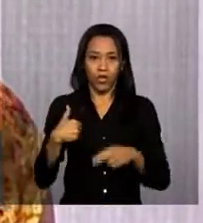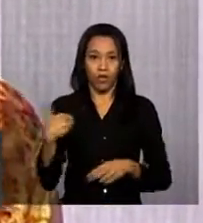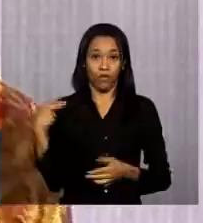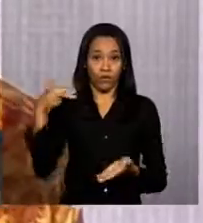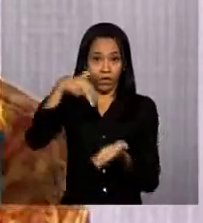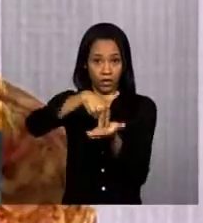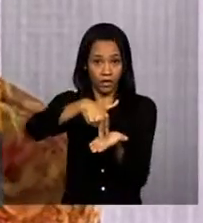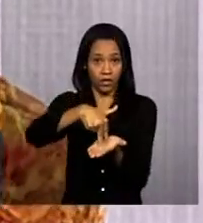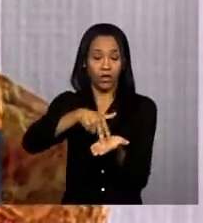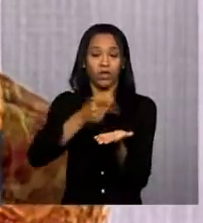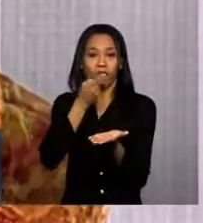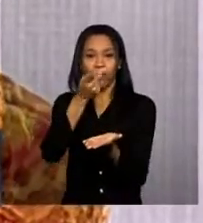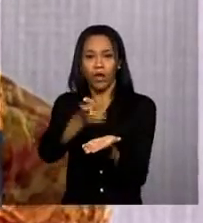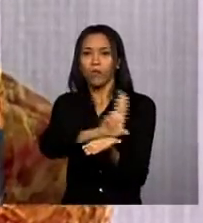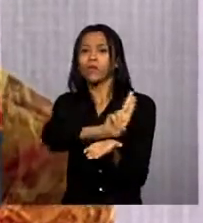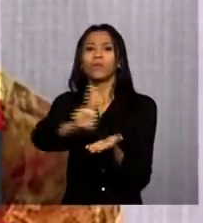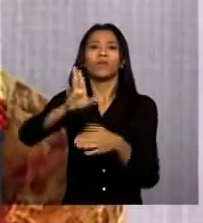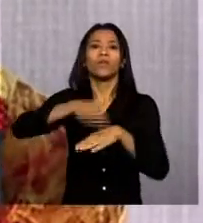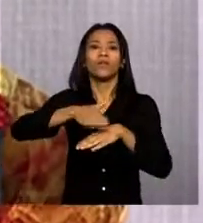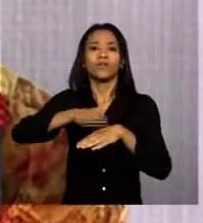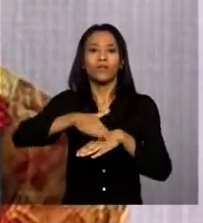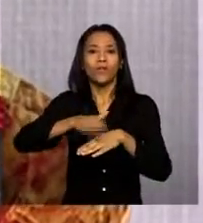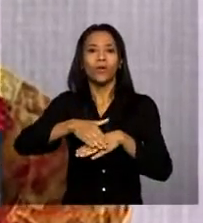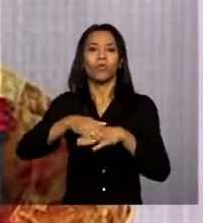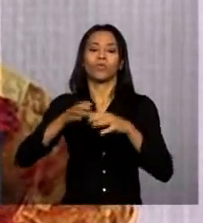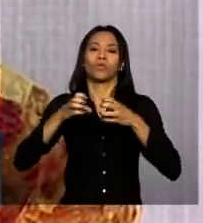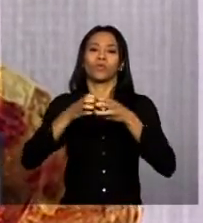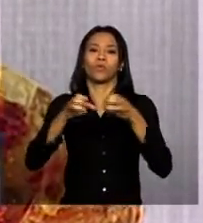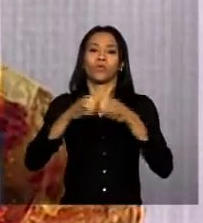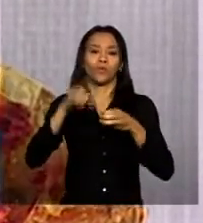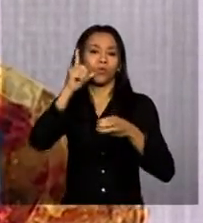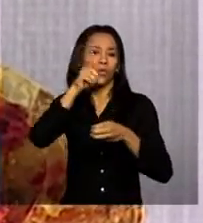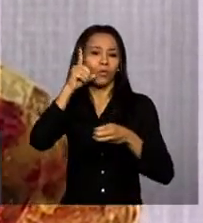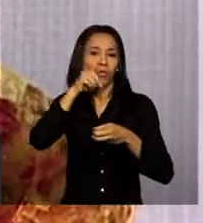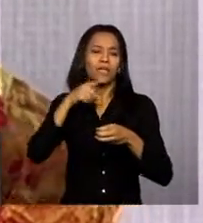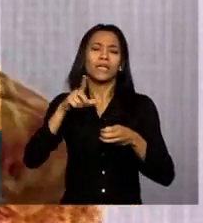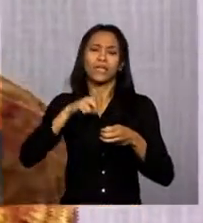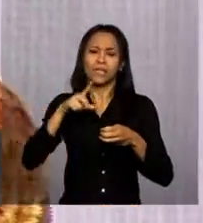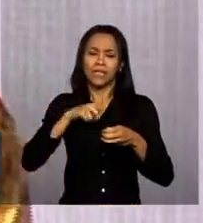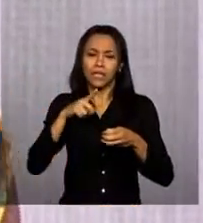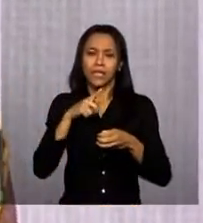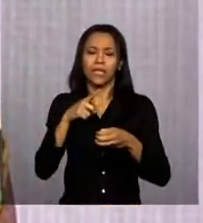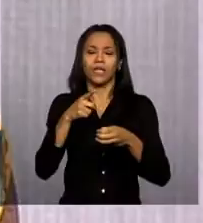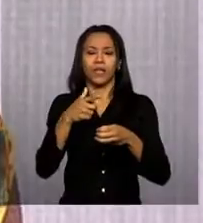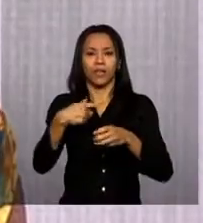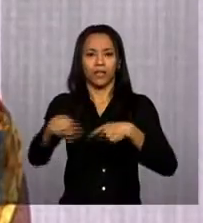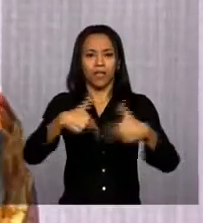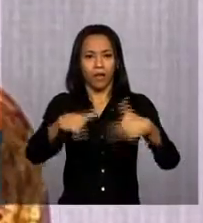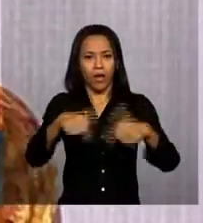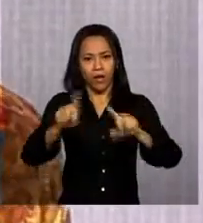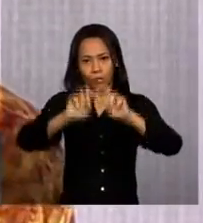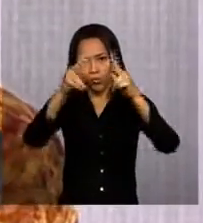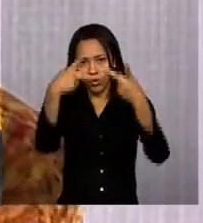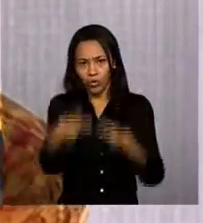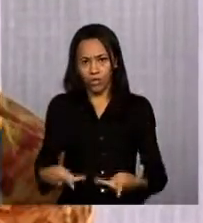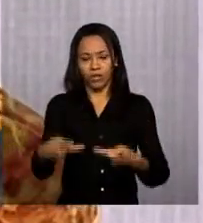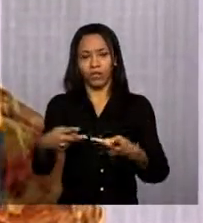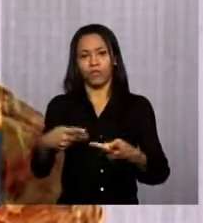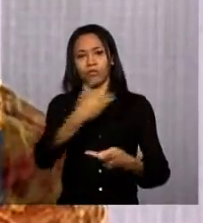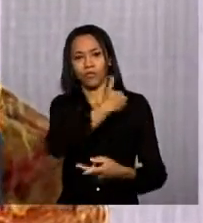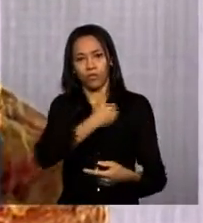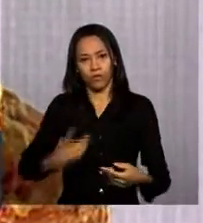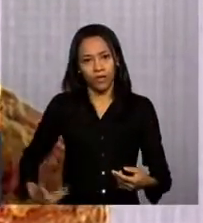nome desta frente parlamentar teimosa, que tem enfrentado um projeto de Estado e de poder que pressupõe o rompimento